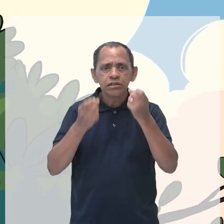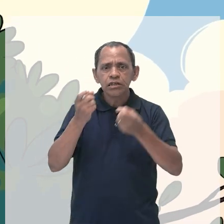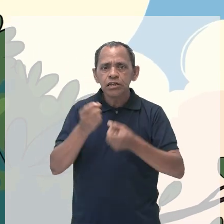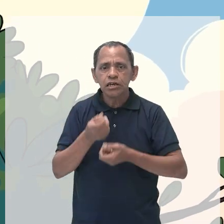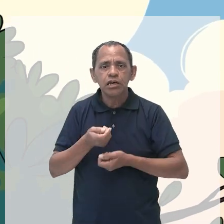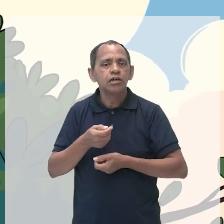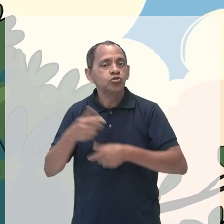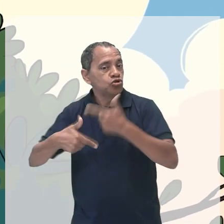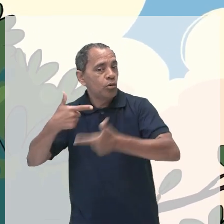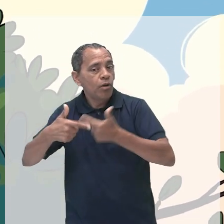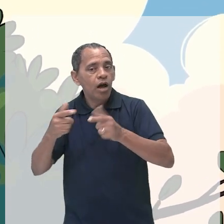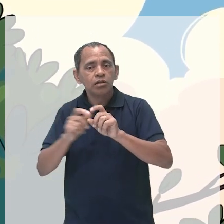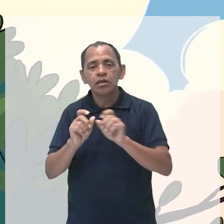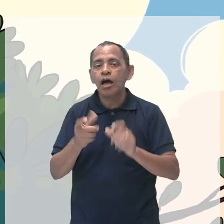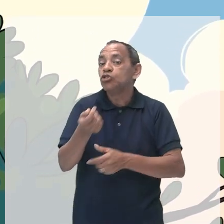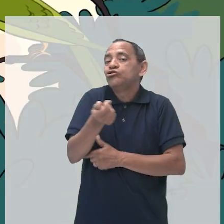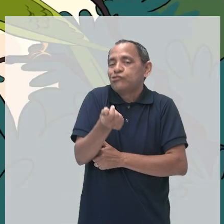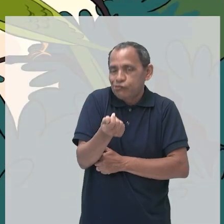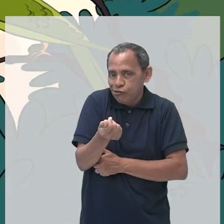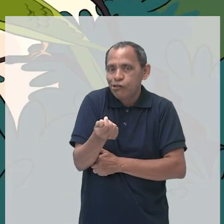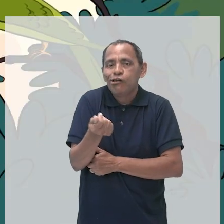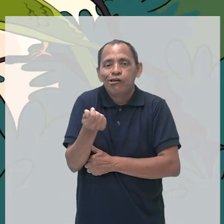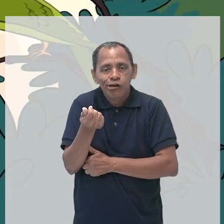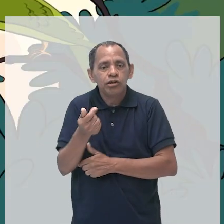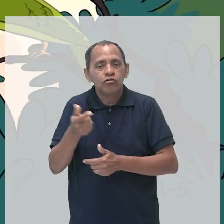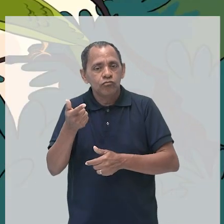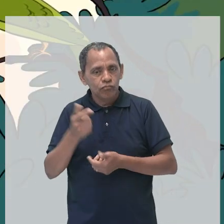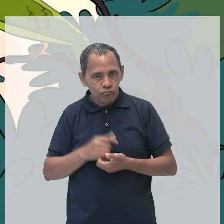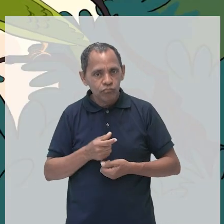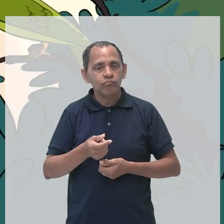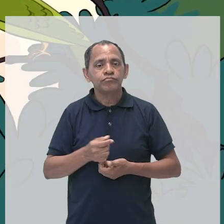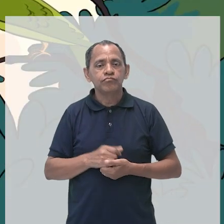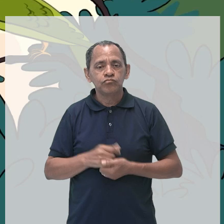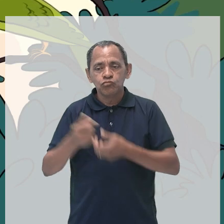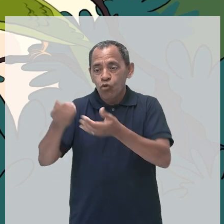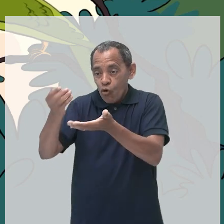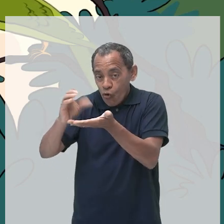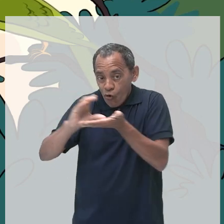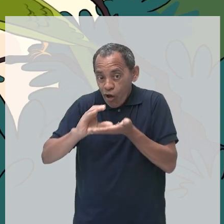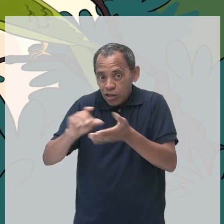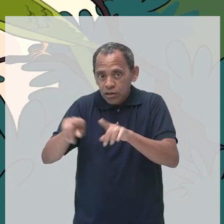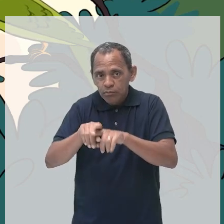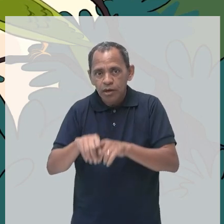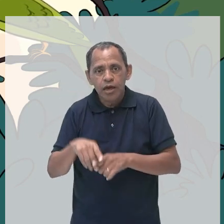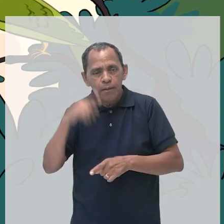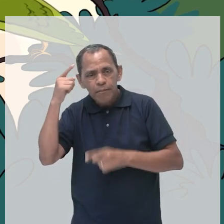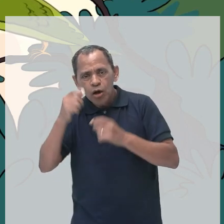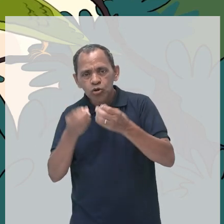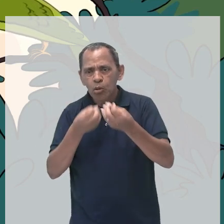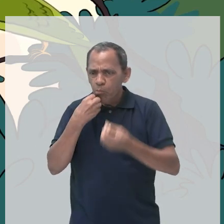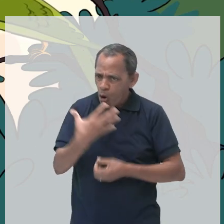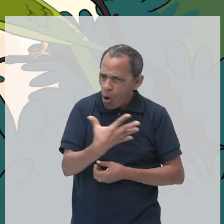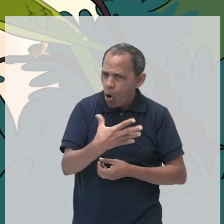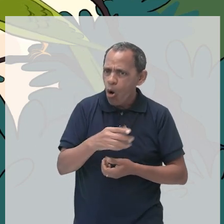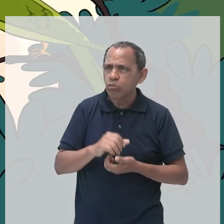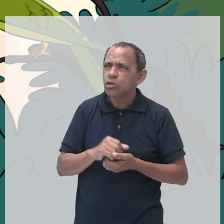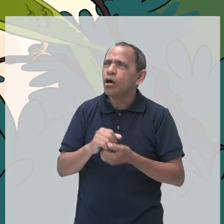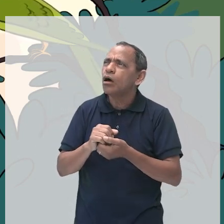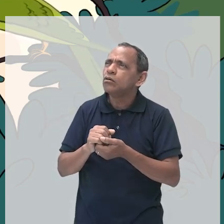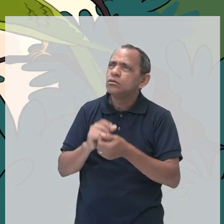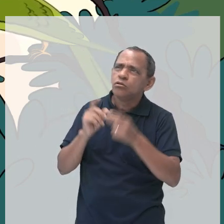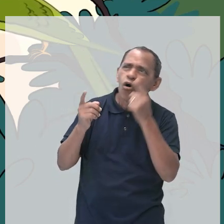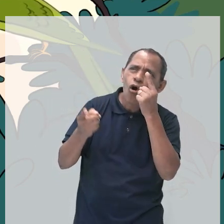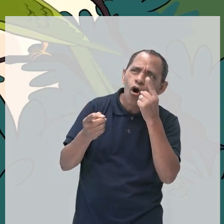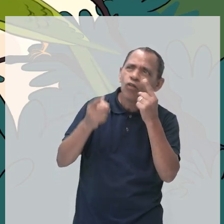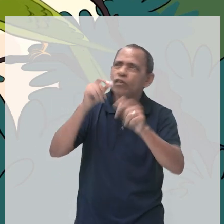dinheiro que vai ganhar. Desce, descansa, pergunta se está bom, se compete cortar mais e em